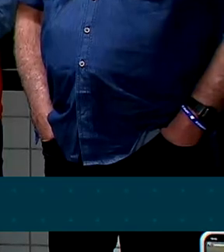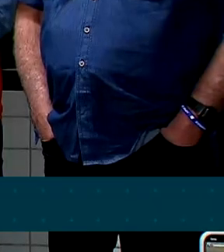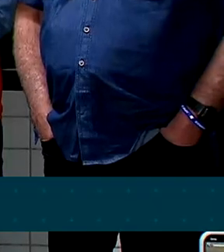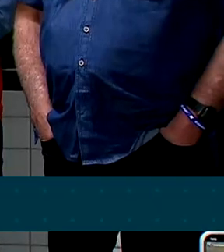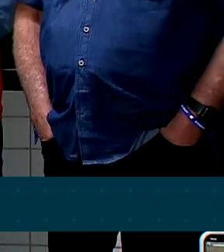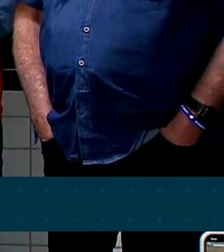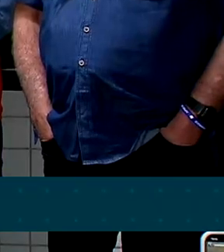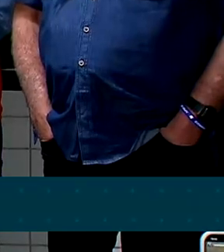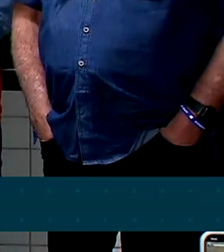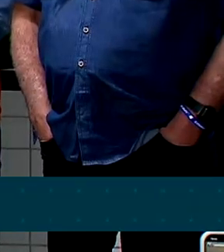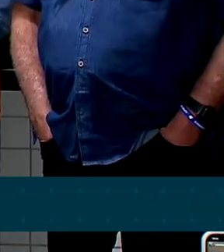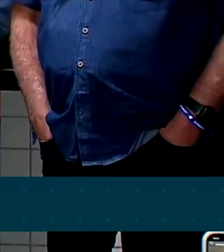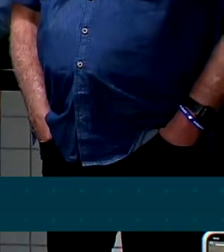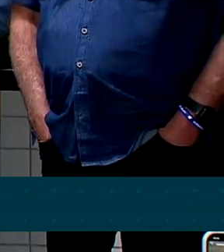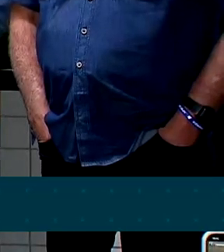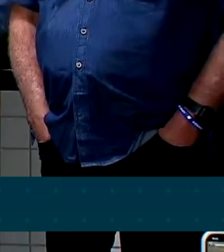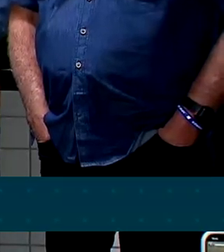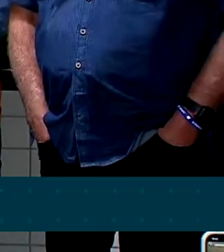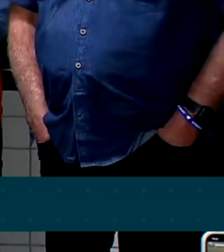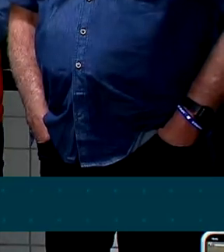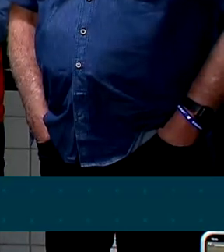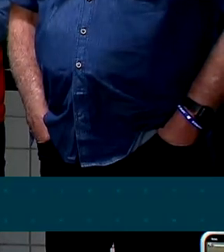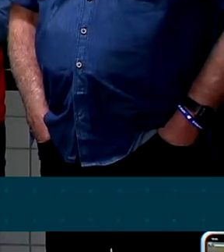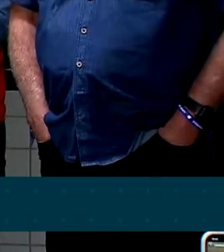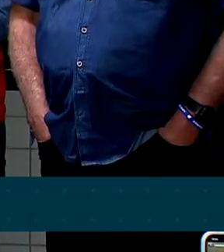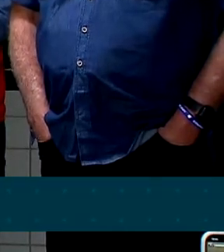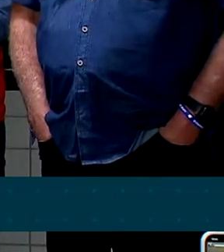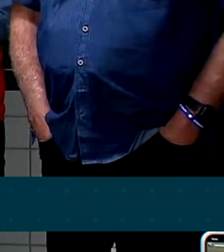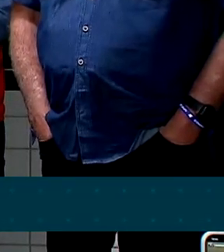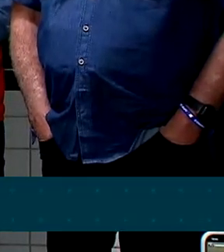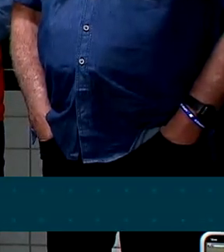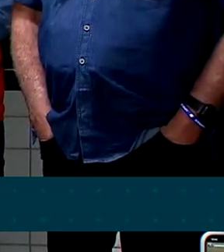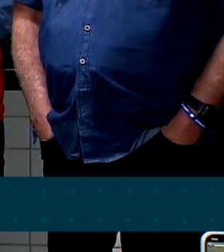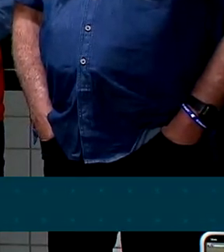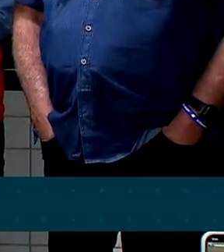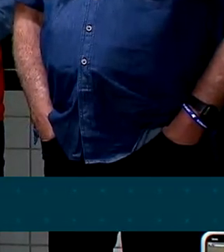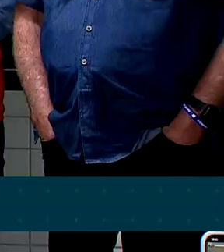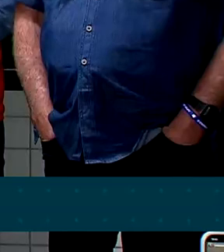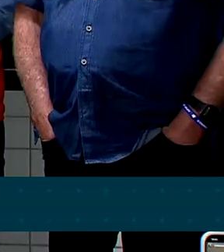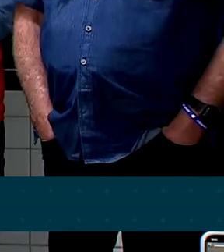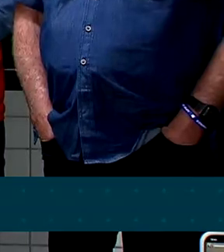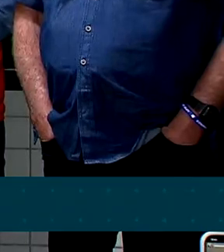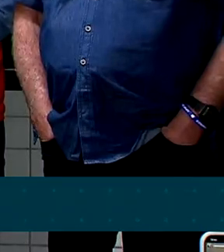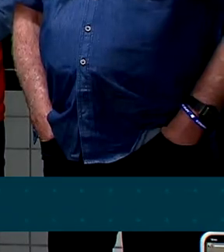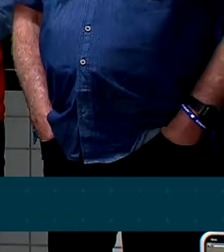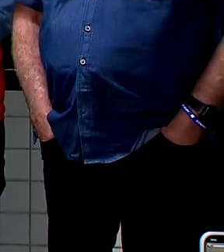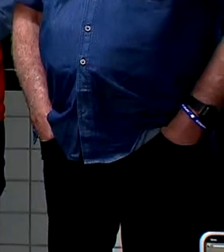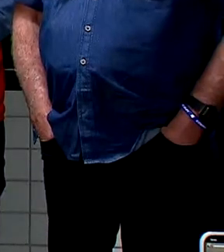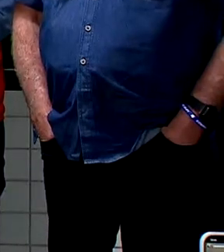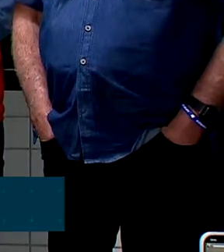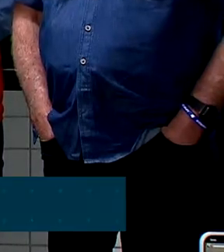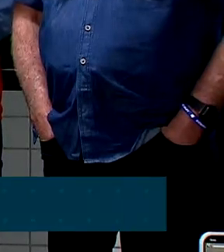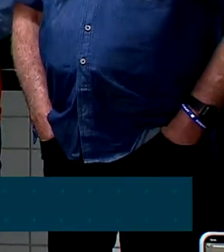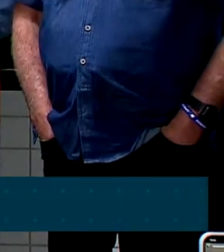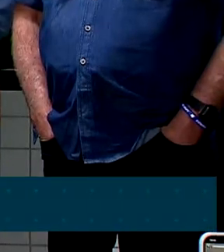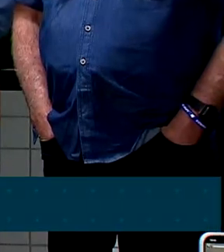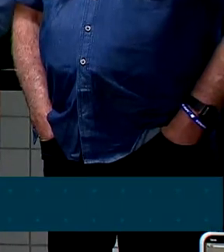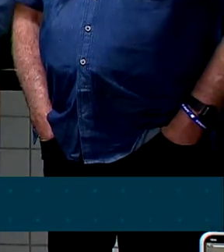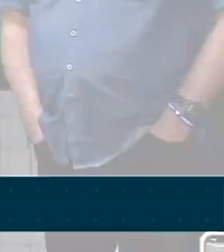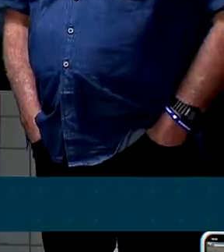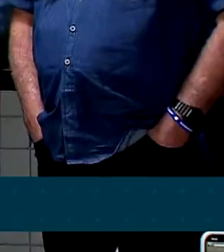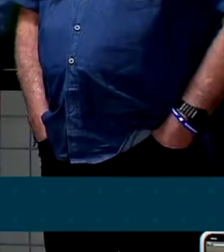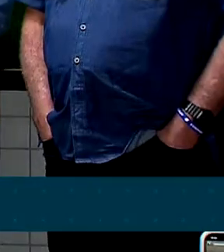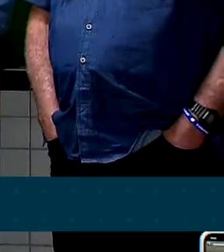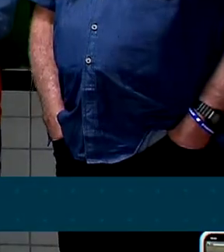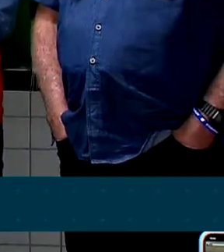dias pausas de até três meses todas as linhas de crédito para pessoa física Micro e Pequenas